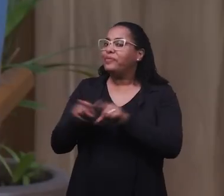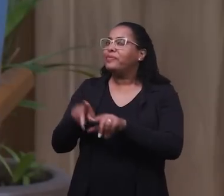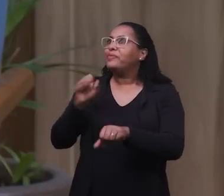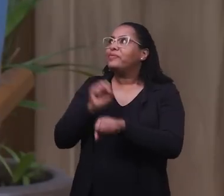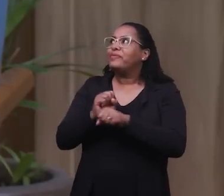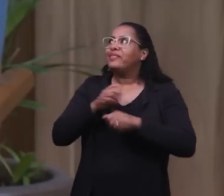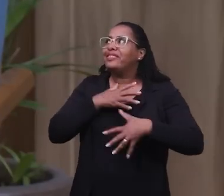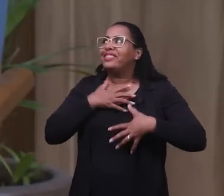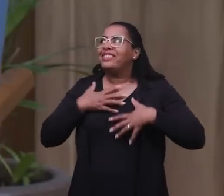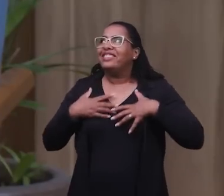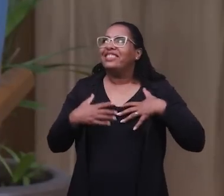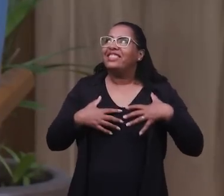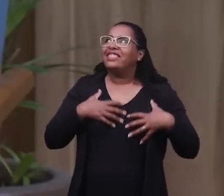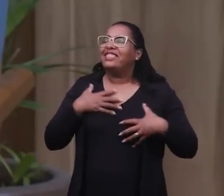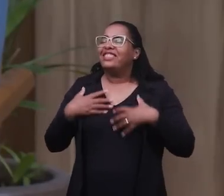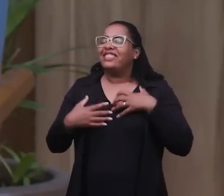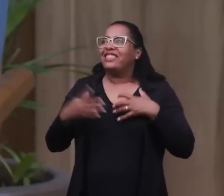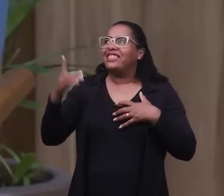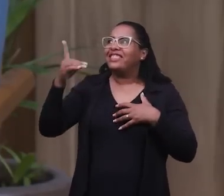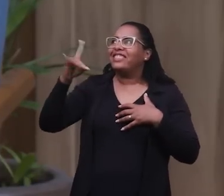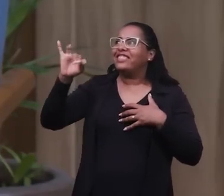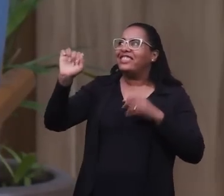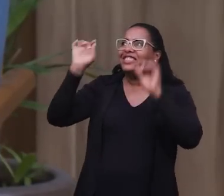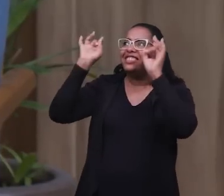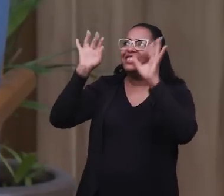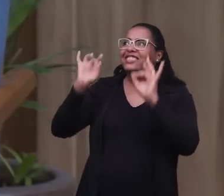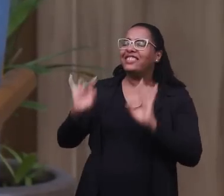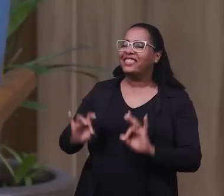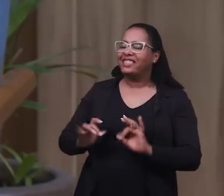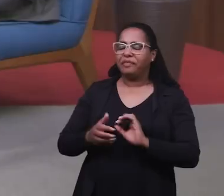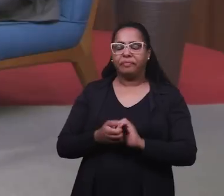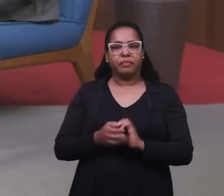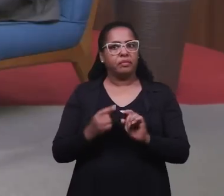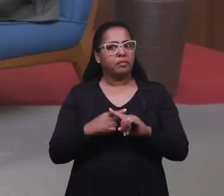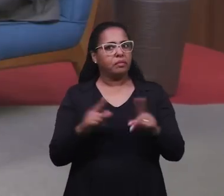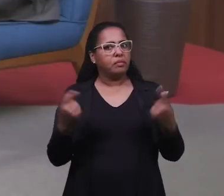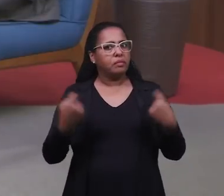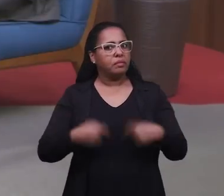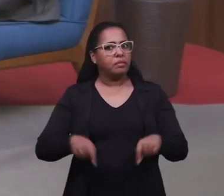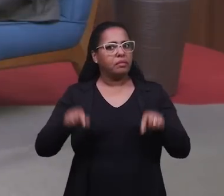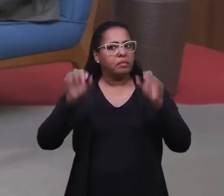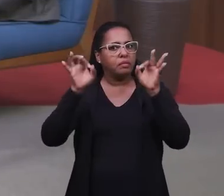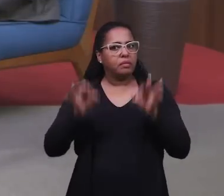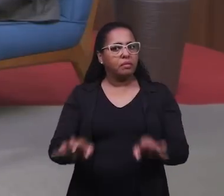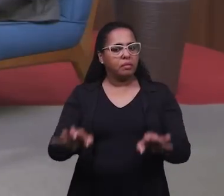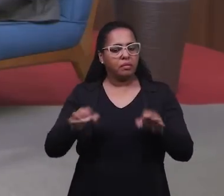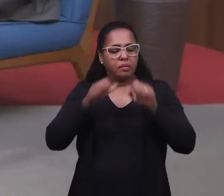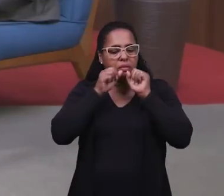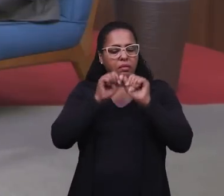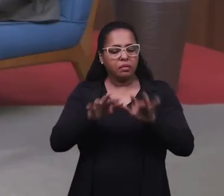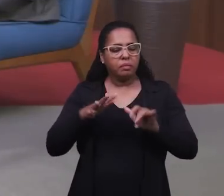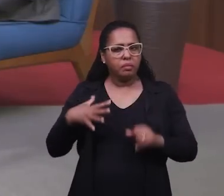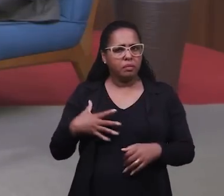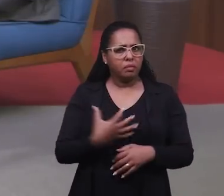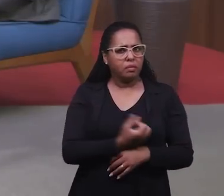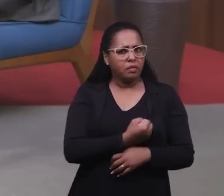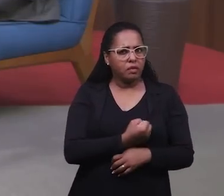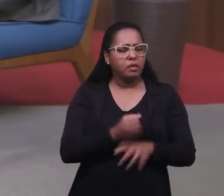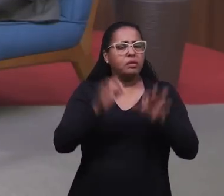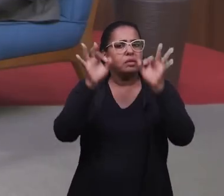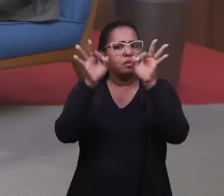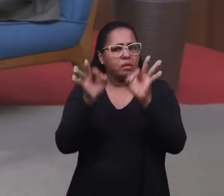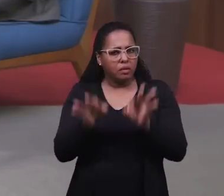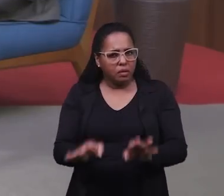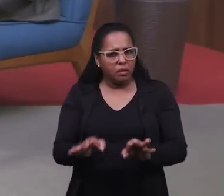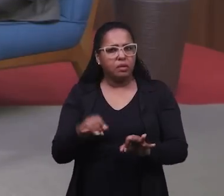que aguardam ansiosamente esse grande dia. Mas é preciso termos a certeza da salvação,